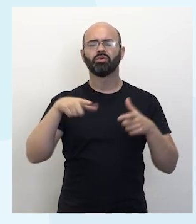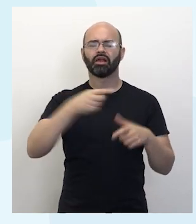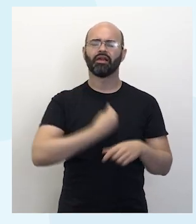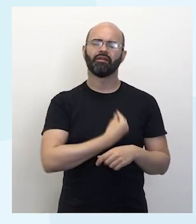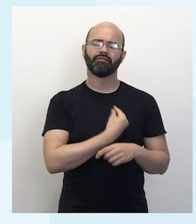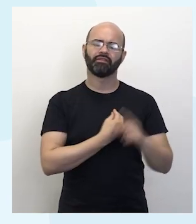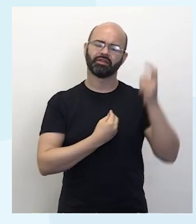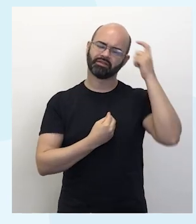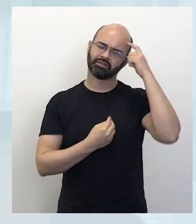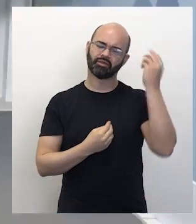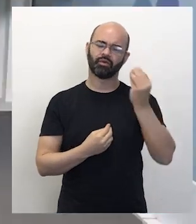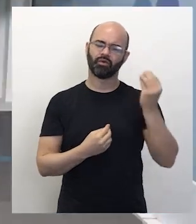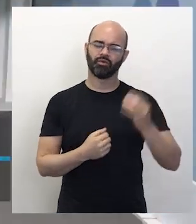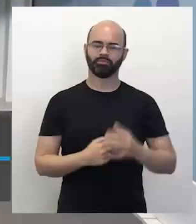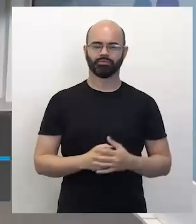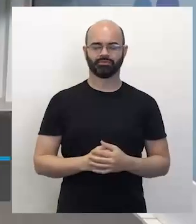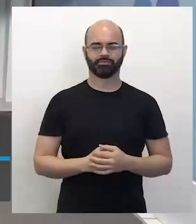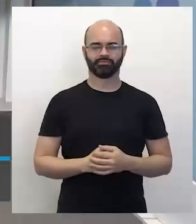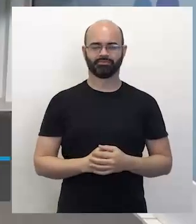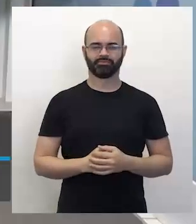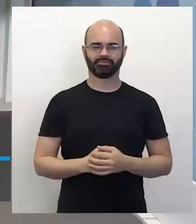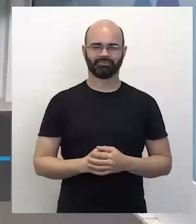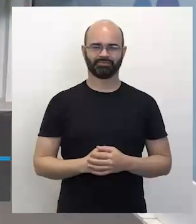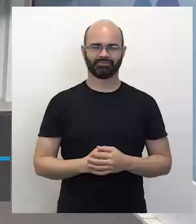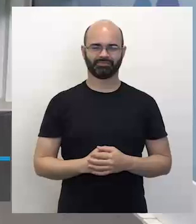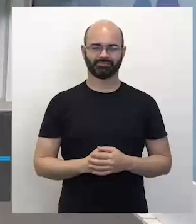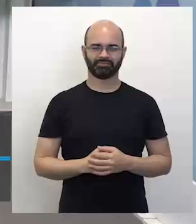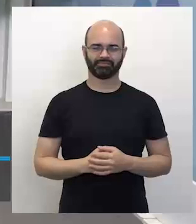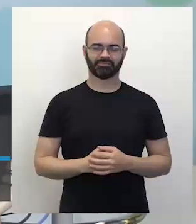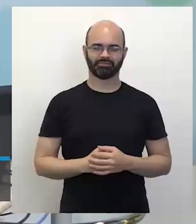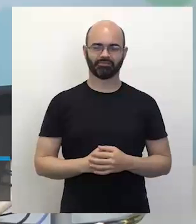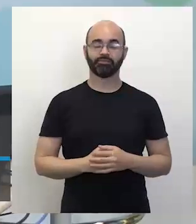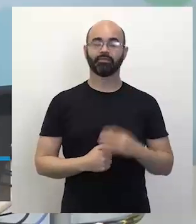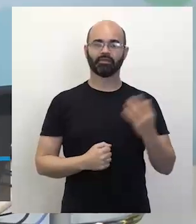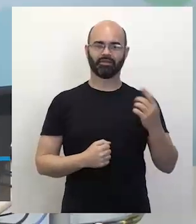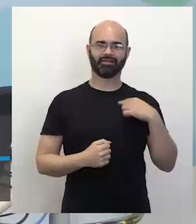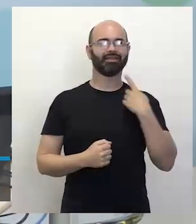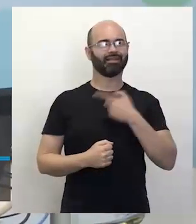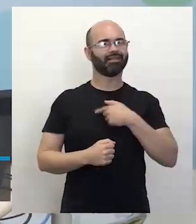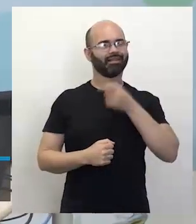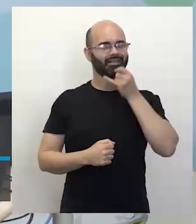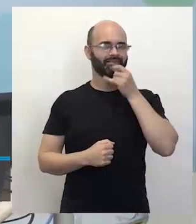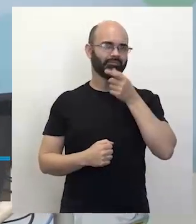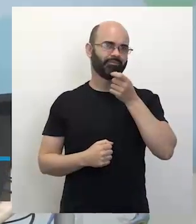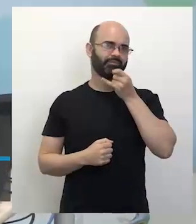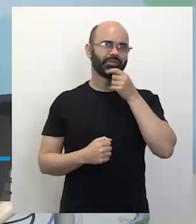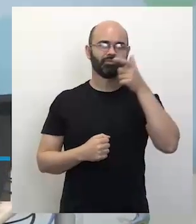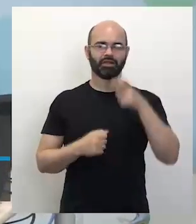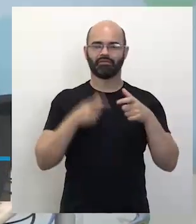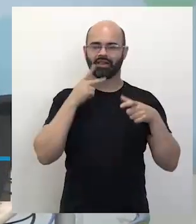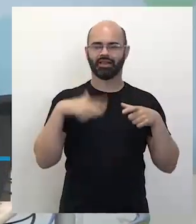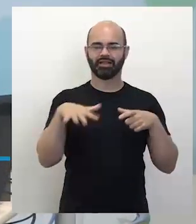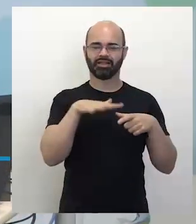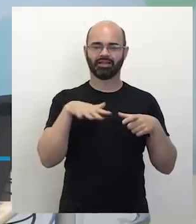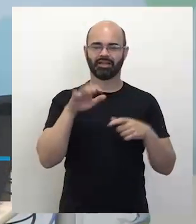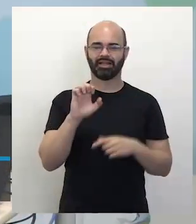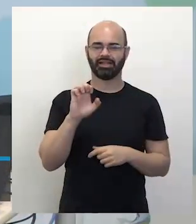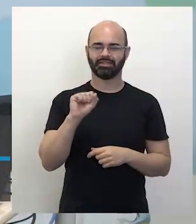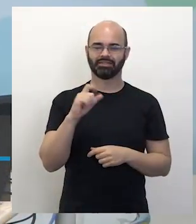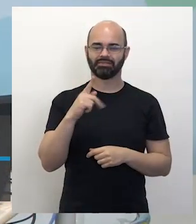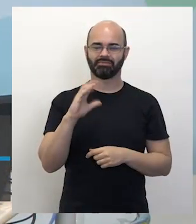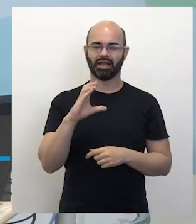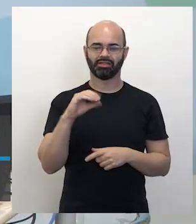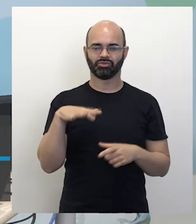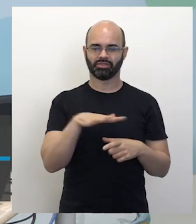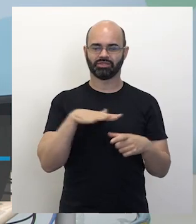Interessante a gente pensar que a gente está aqui falando de espaço, né? E de repente o professor Anderson traz assim, a internet, né? A internet,